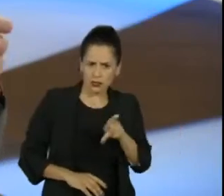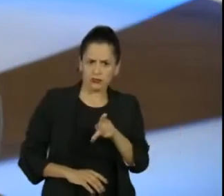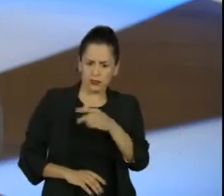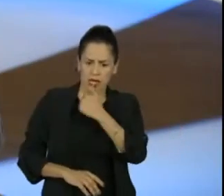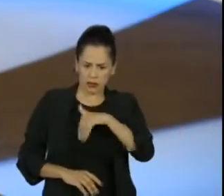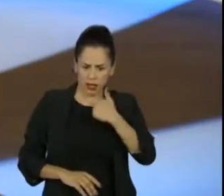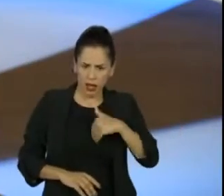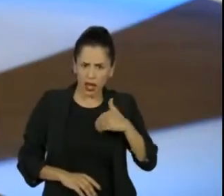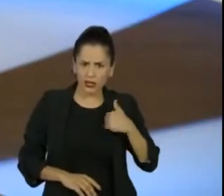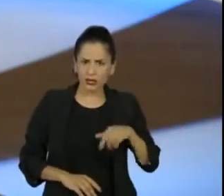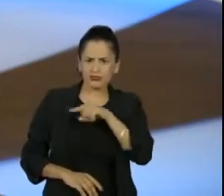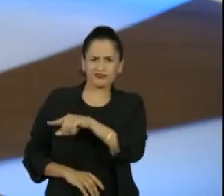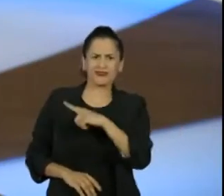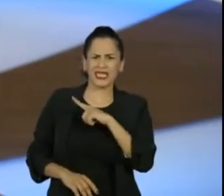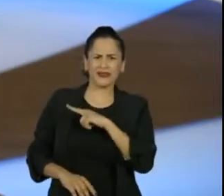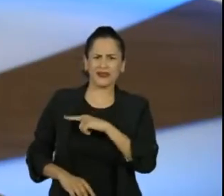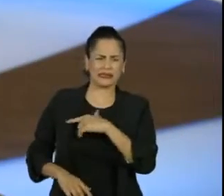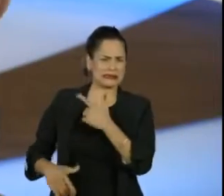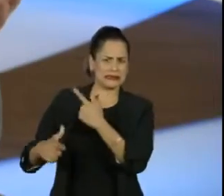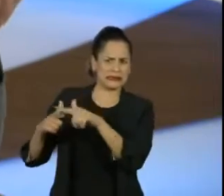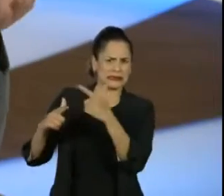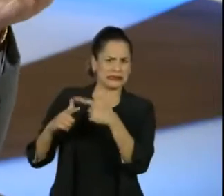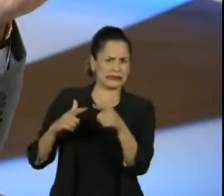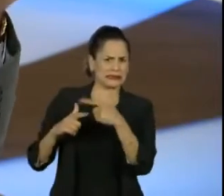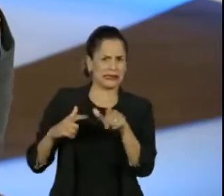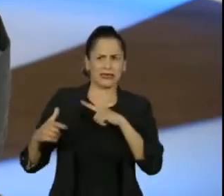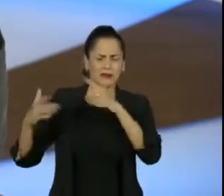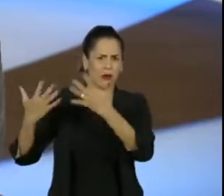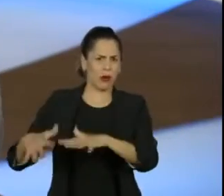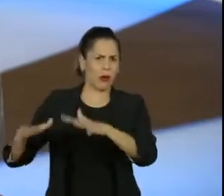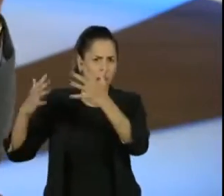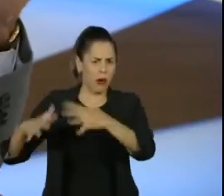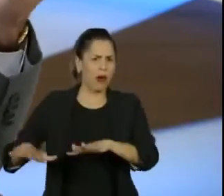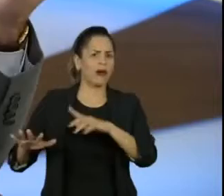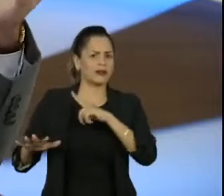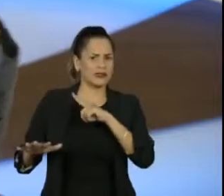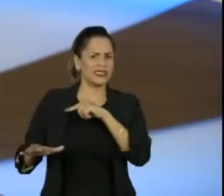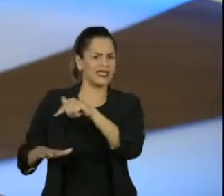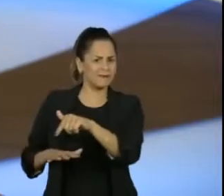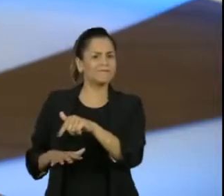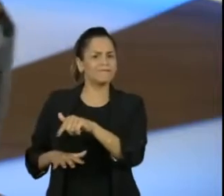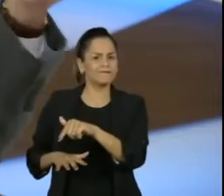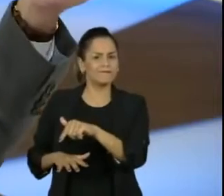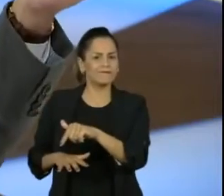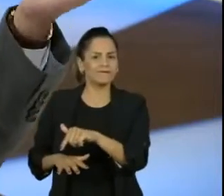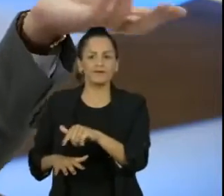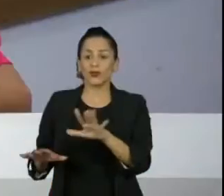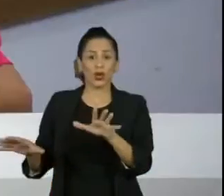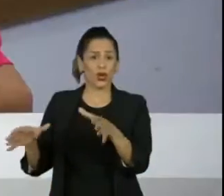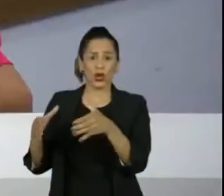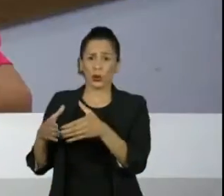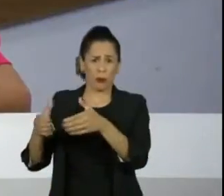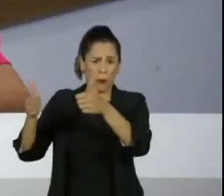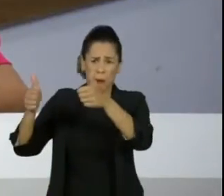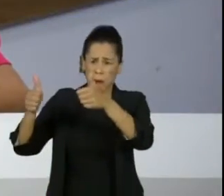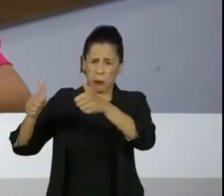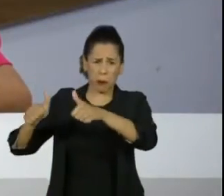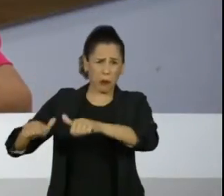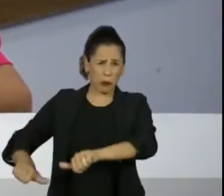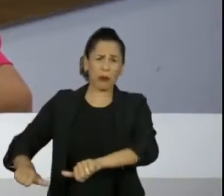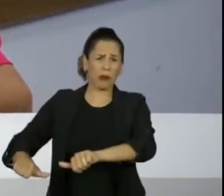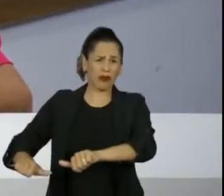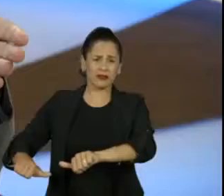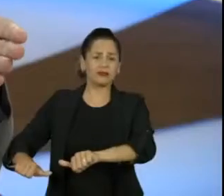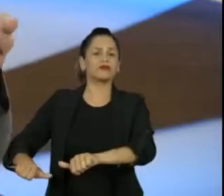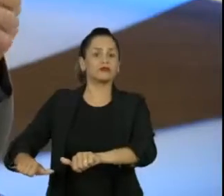temos que lembrar o Brasil inteiro que nós sofremos, como você mesmo disse, a maior tempestade, a cidade foi inteiramente destruída, está totalmente